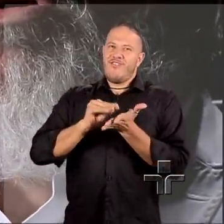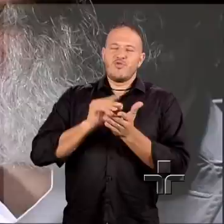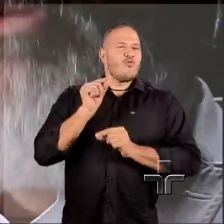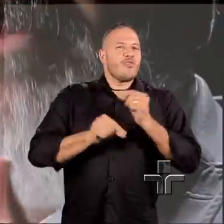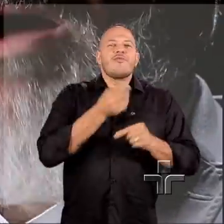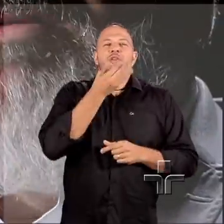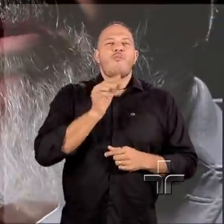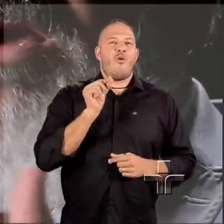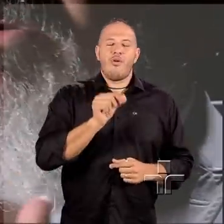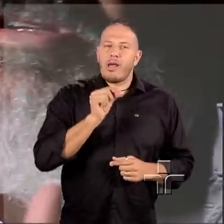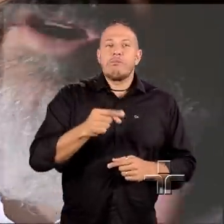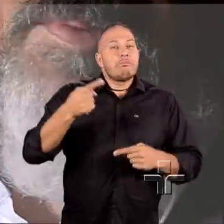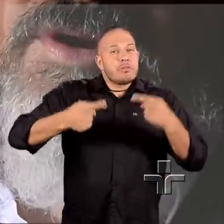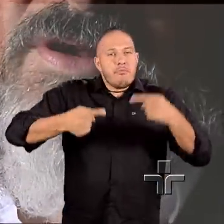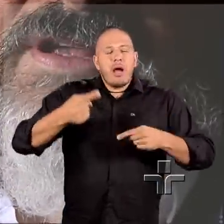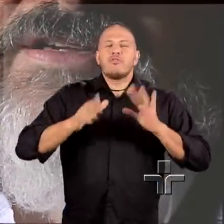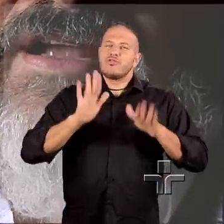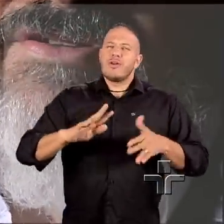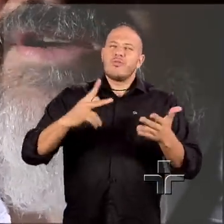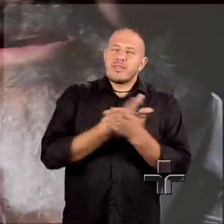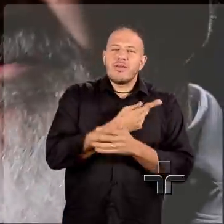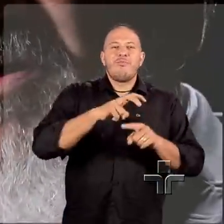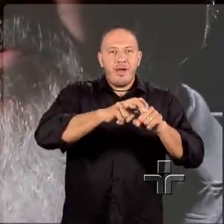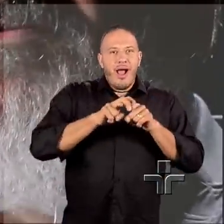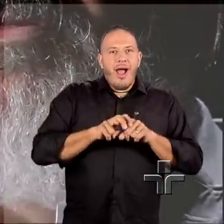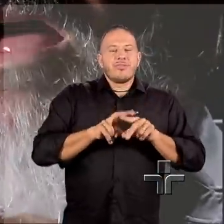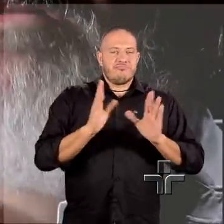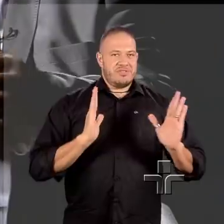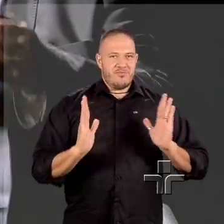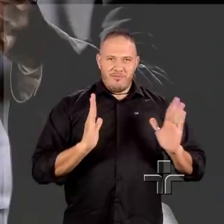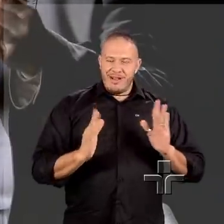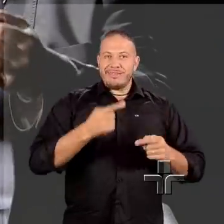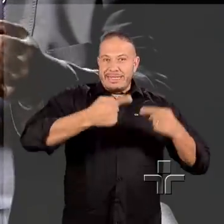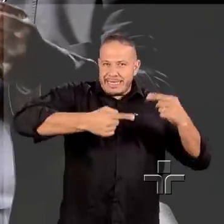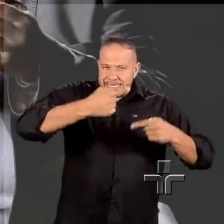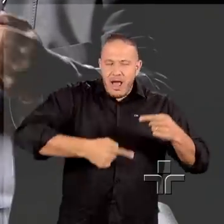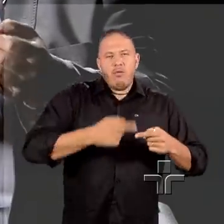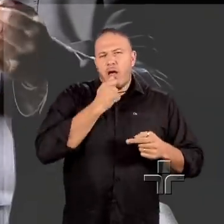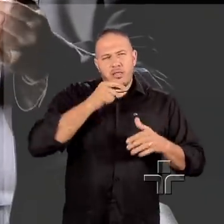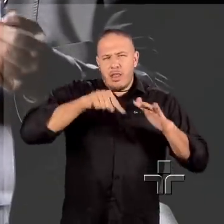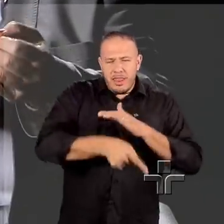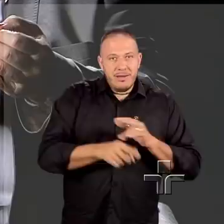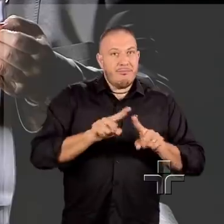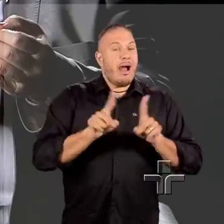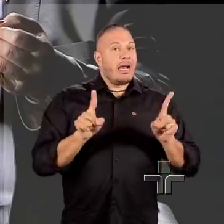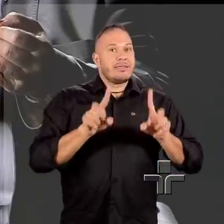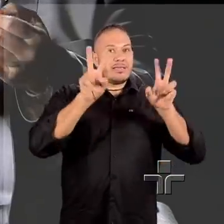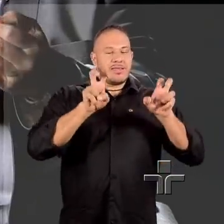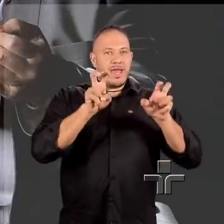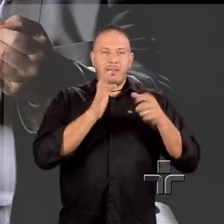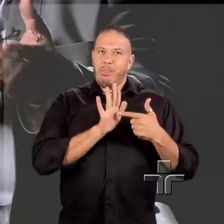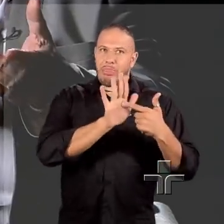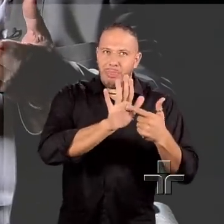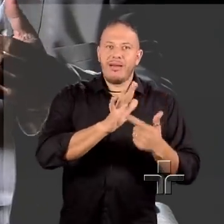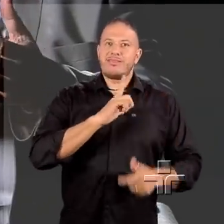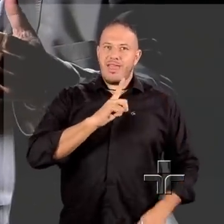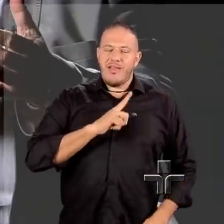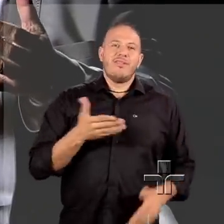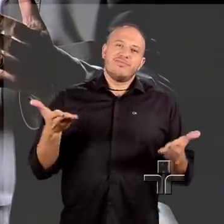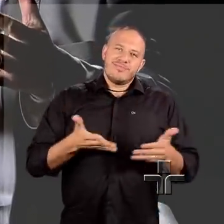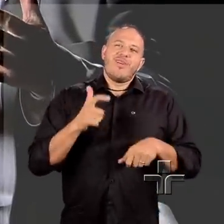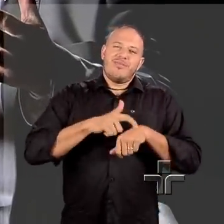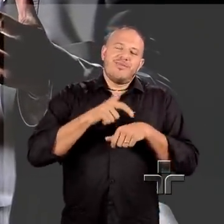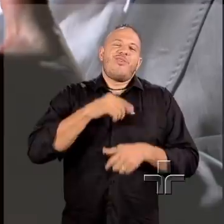bom? Um debate que aconteceu por conta das eleições, que não foi aprofundado, mas trouxe o tema à tona. E nessa hora, claro,